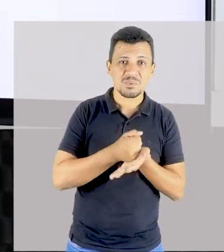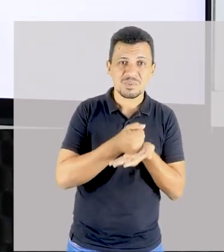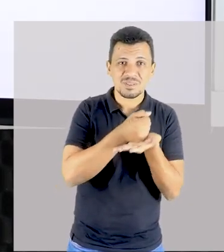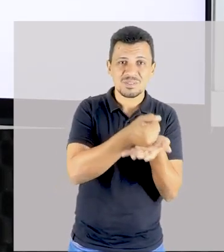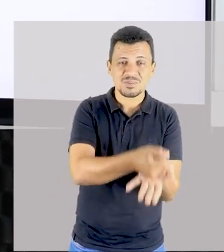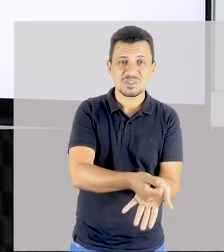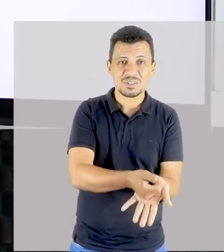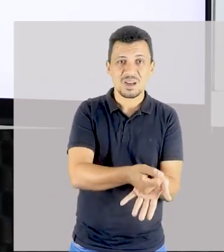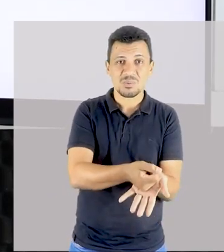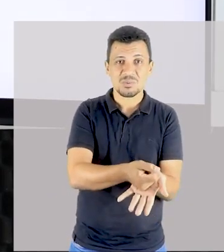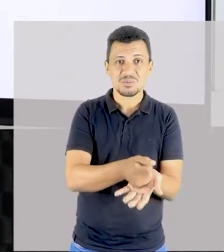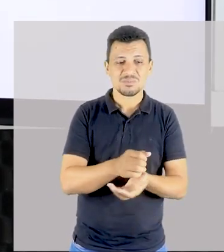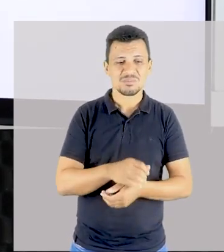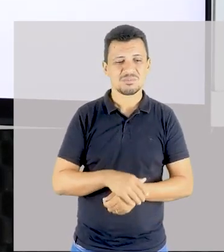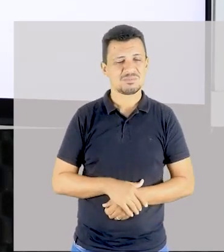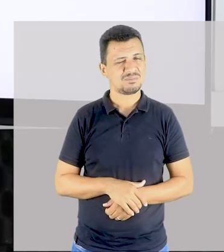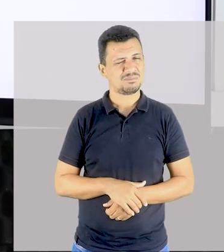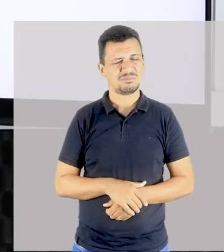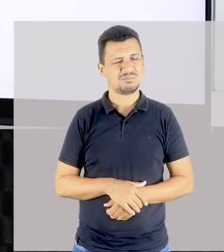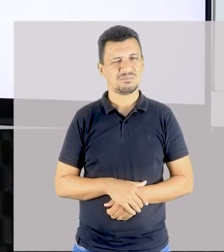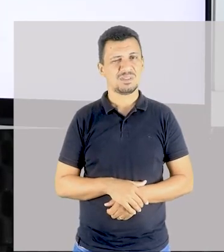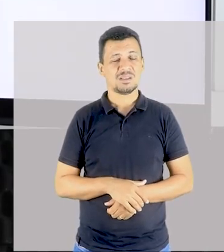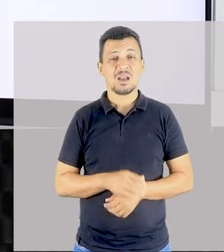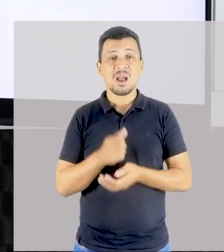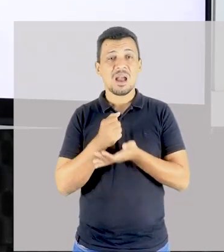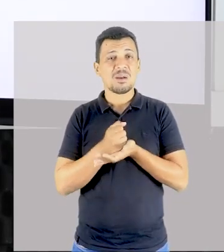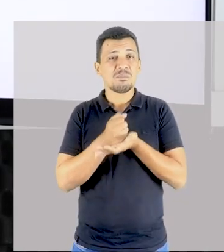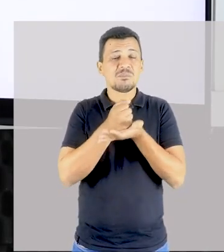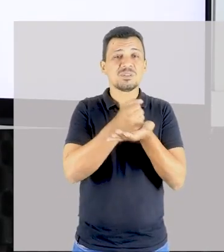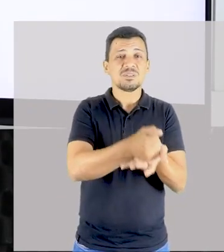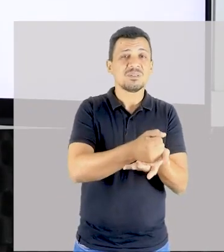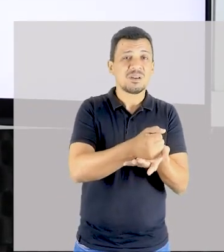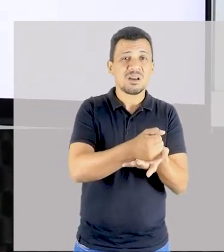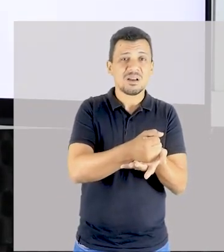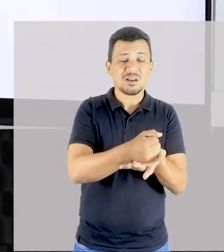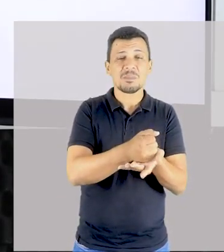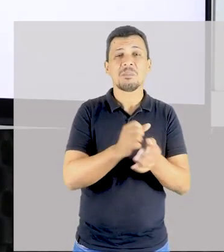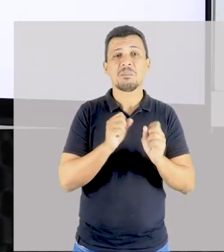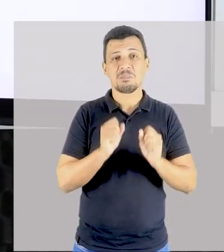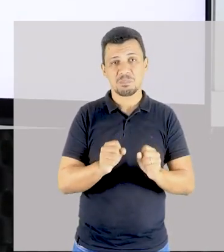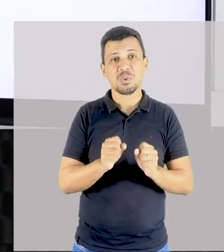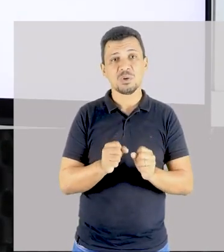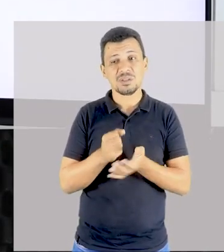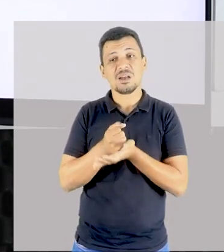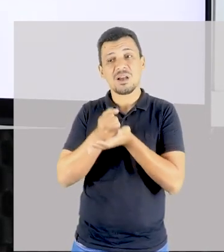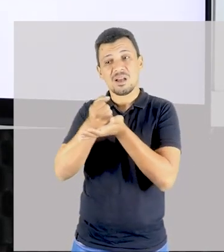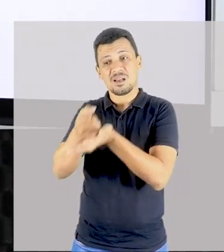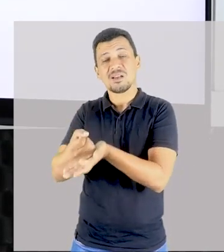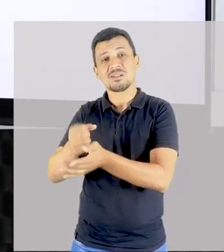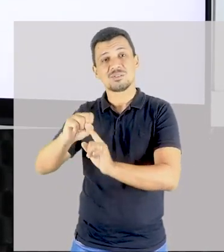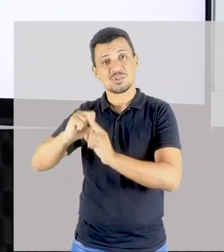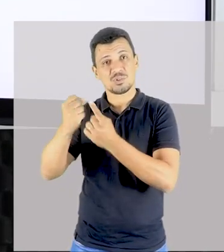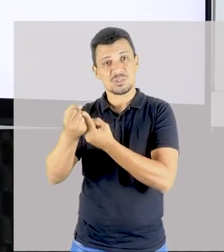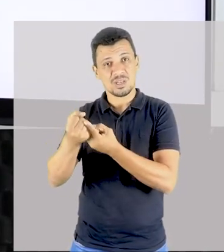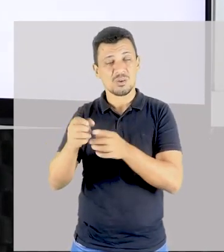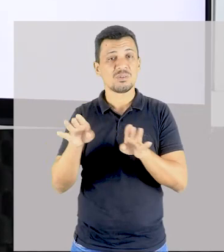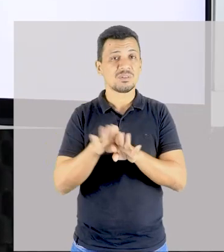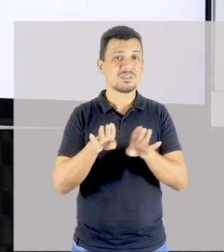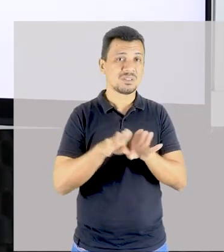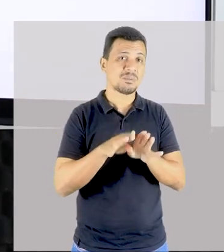assistenciais não assim a prestação de serviço assistencial ela pode ser tanto do assistencialismo quanto da